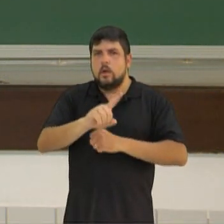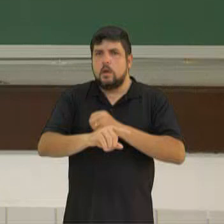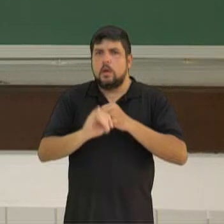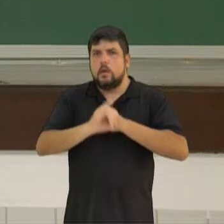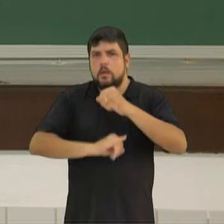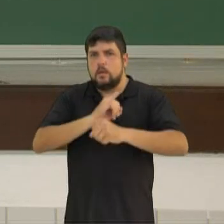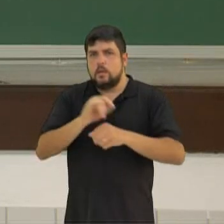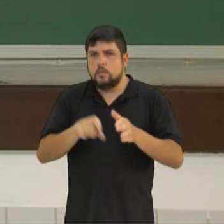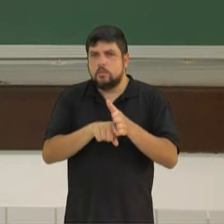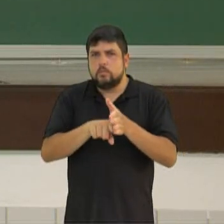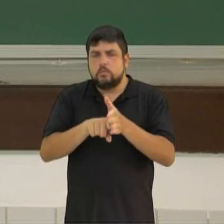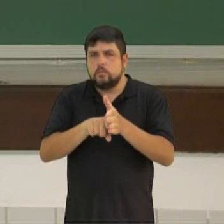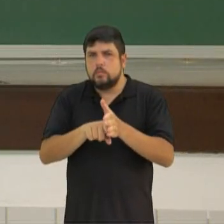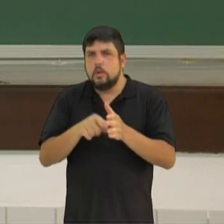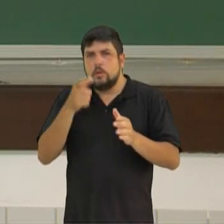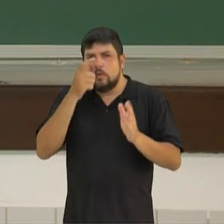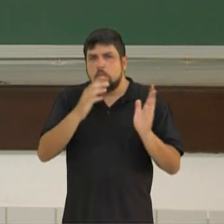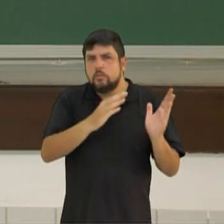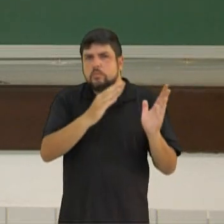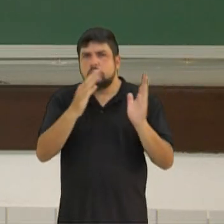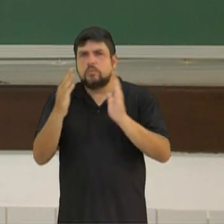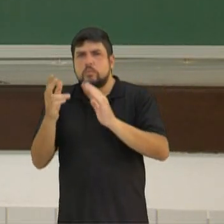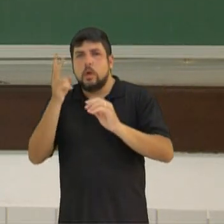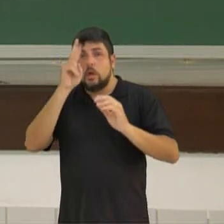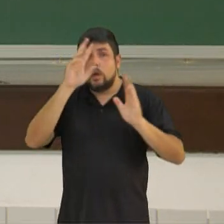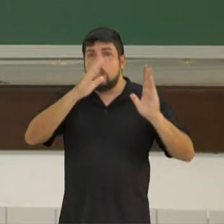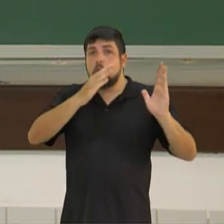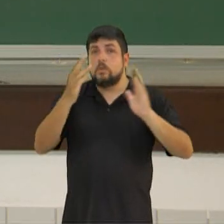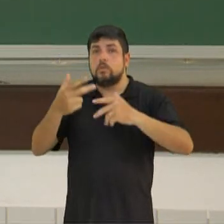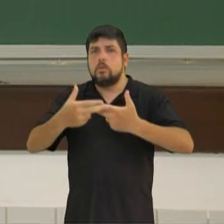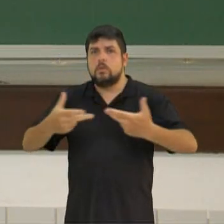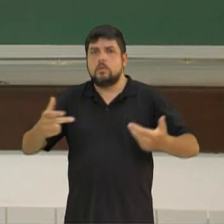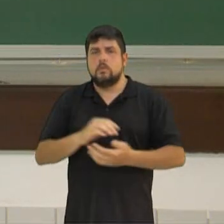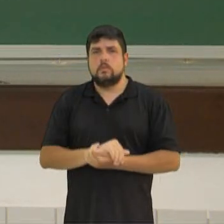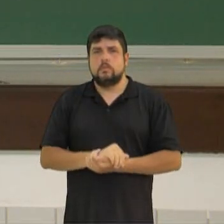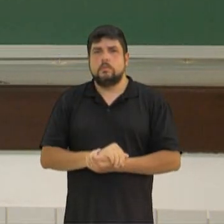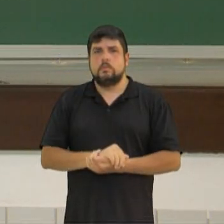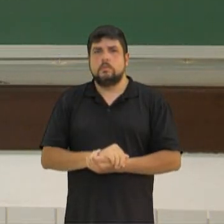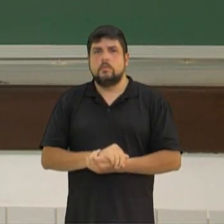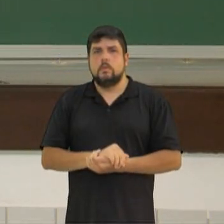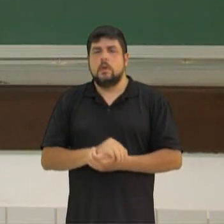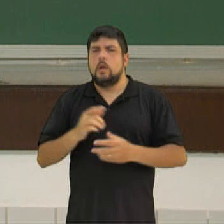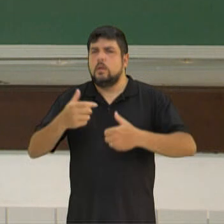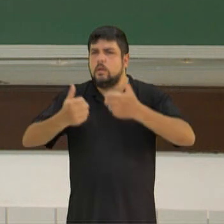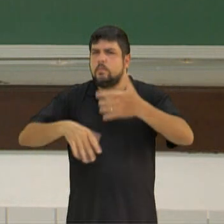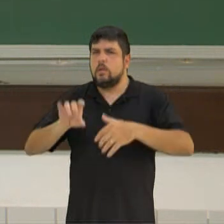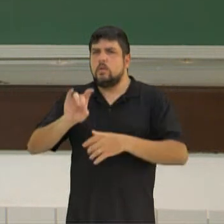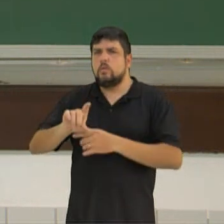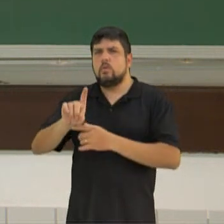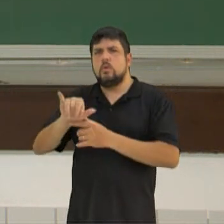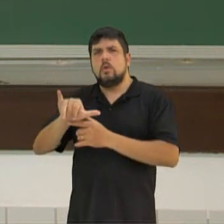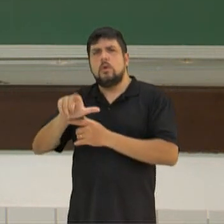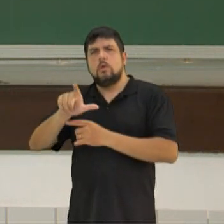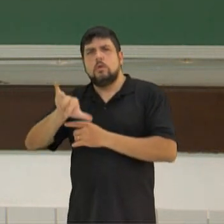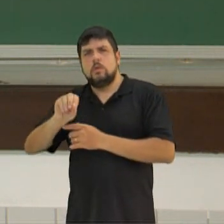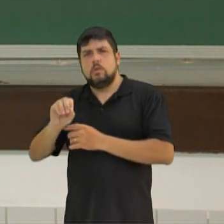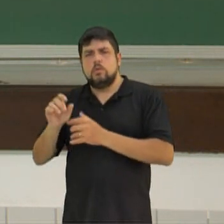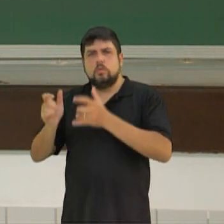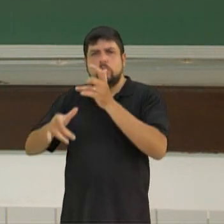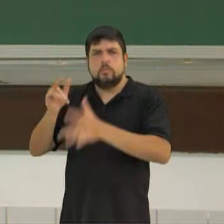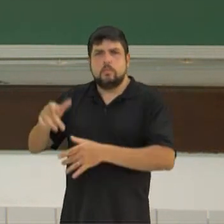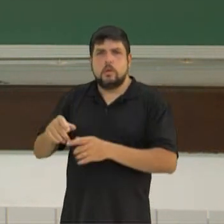esse videozinho que se chama A História das Coisas. Ele vai explicar não só exatamente sobre lixo eletrônico, mas sobre o processo